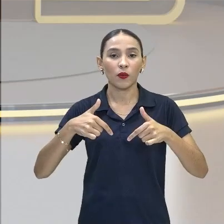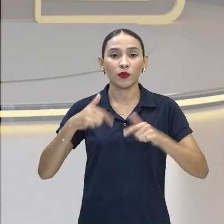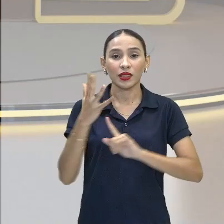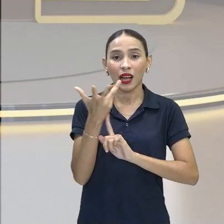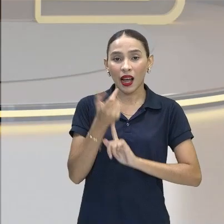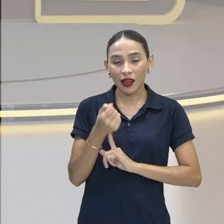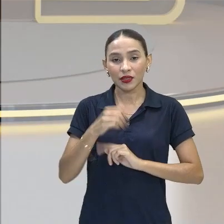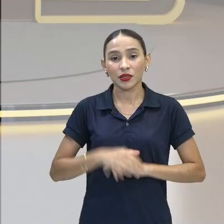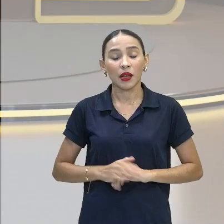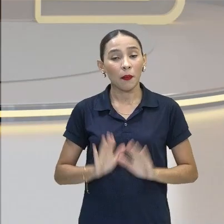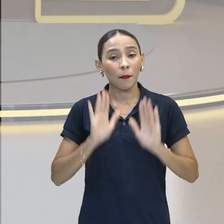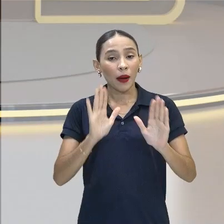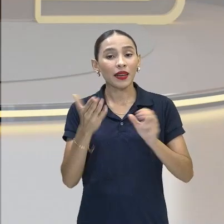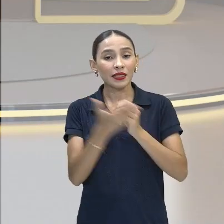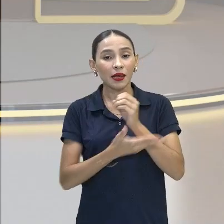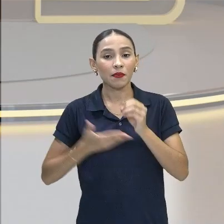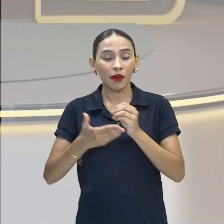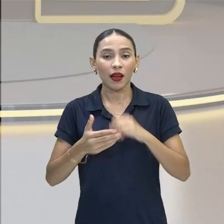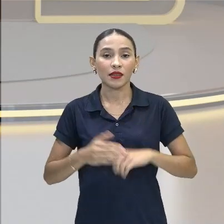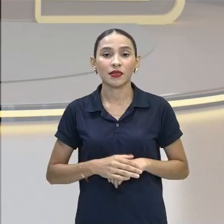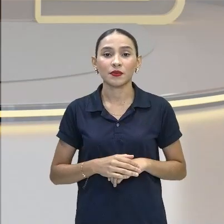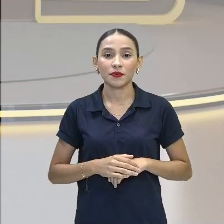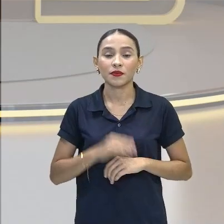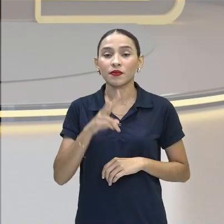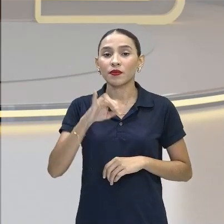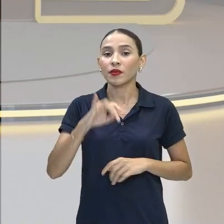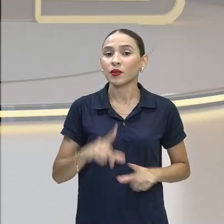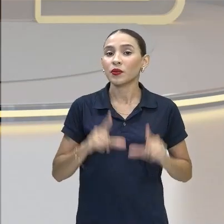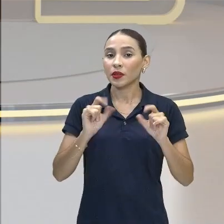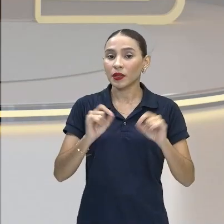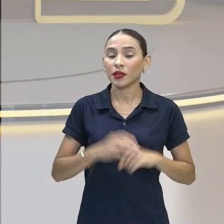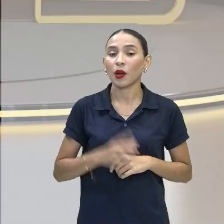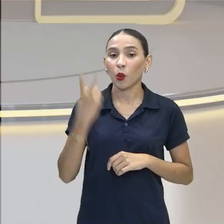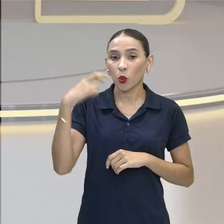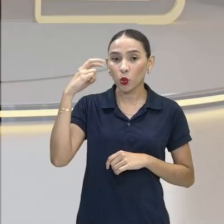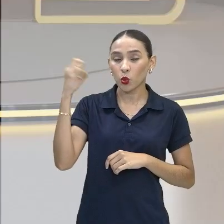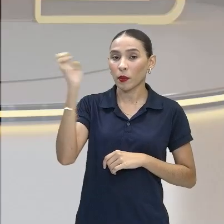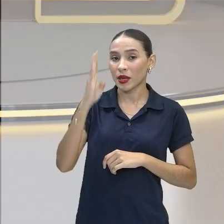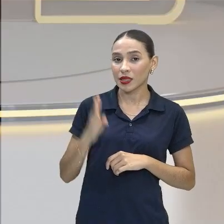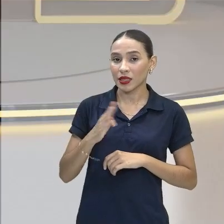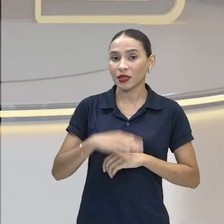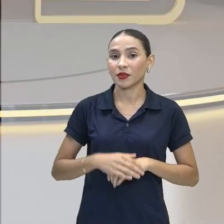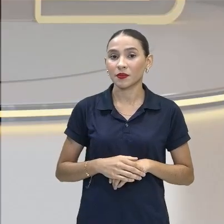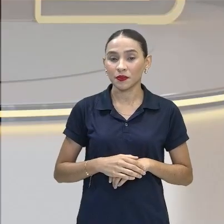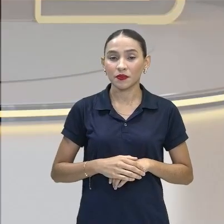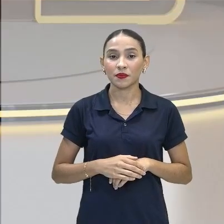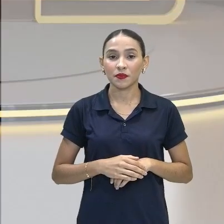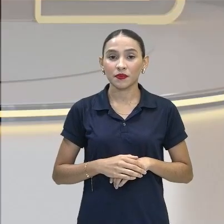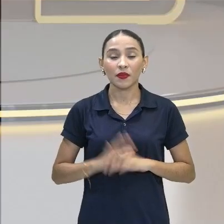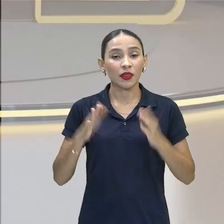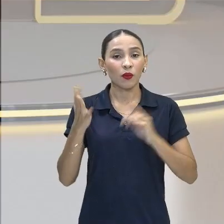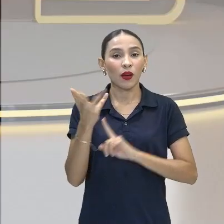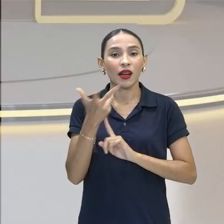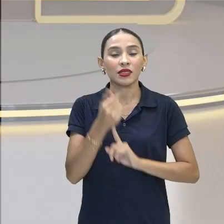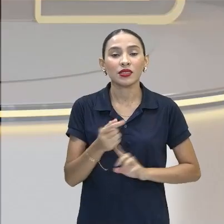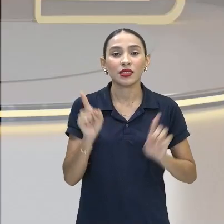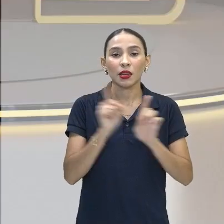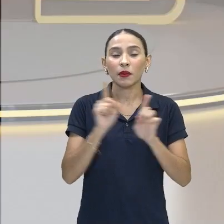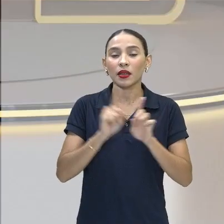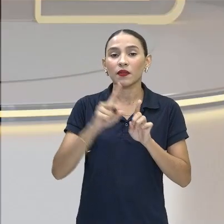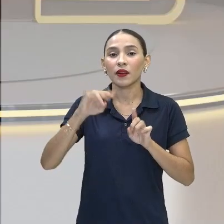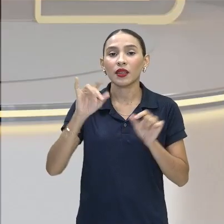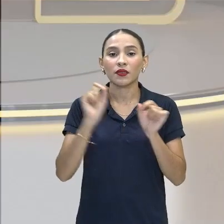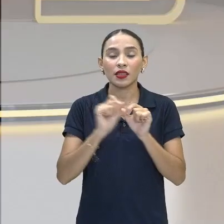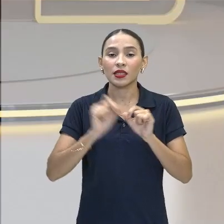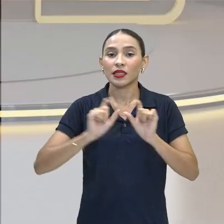arte. Mas a base dessa manifestação vai ser a nossa cultura brasileira. Exatamente. E esses artistas que fazem esse